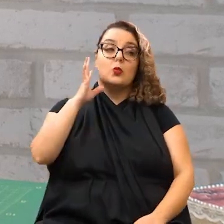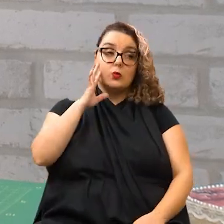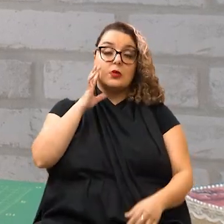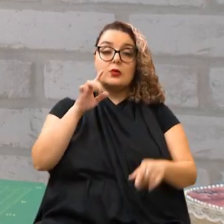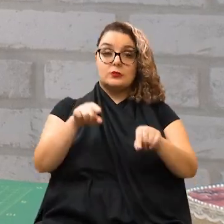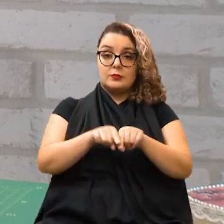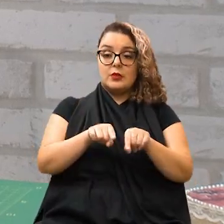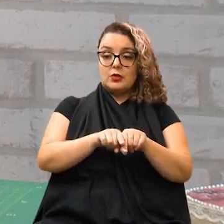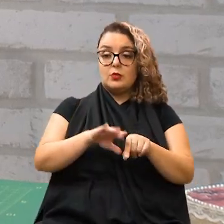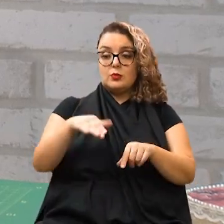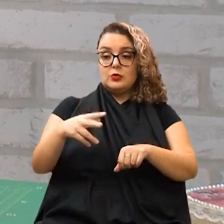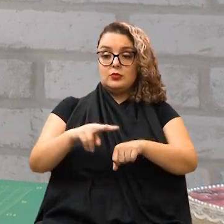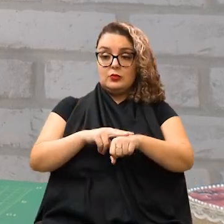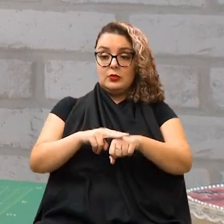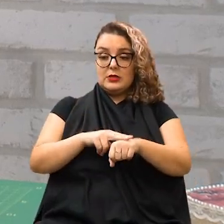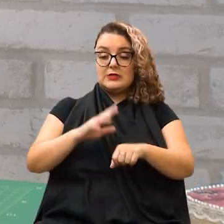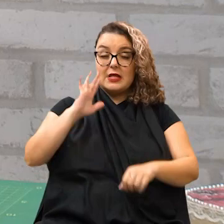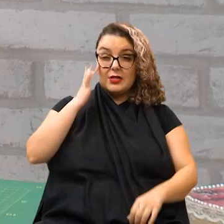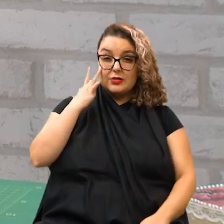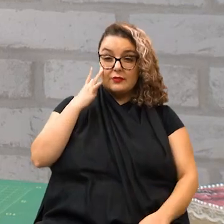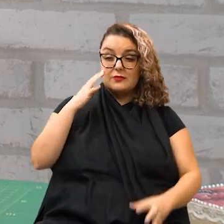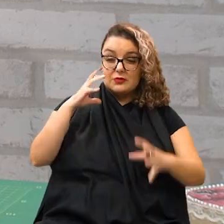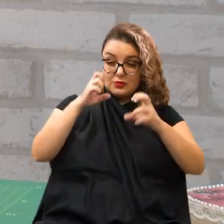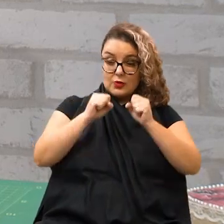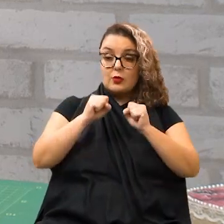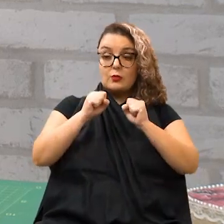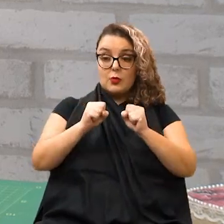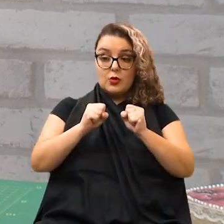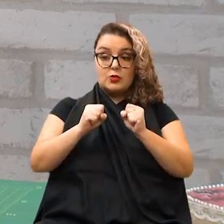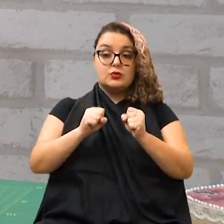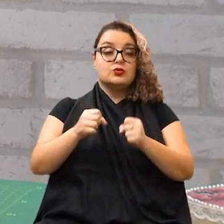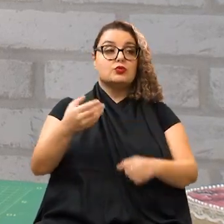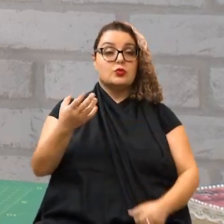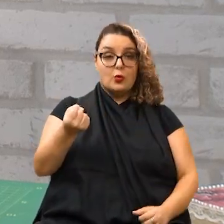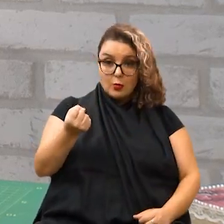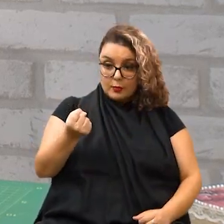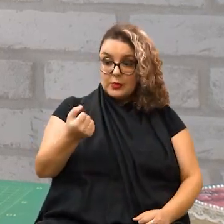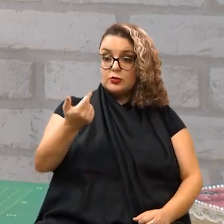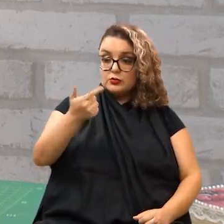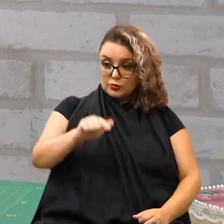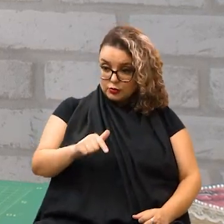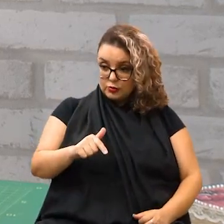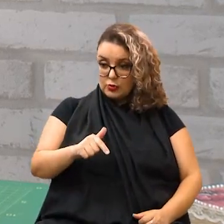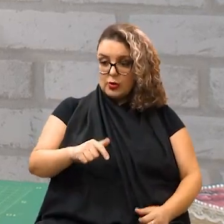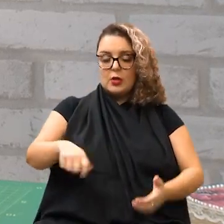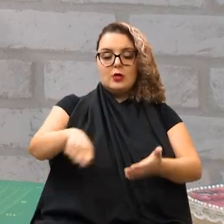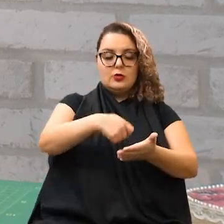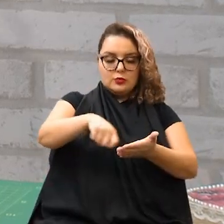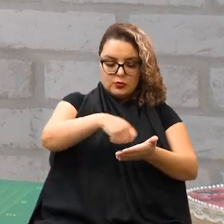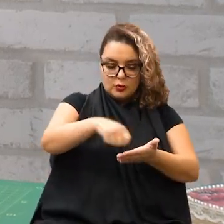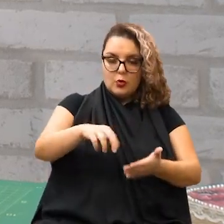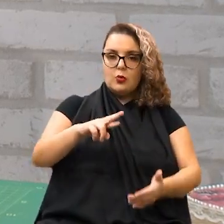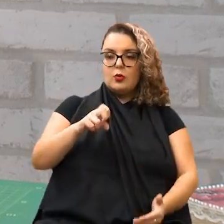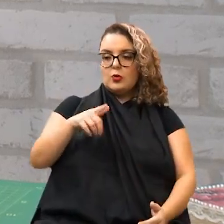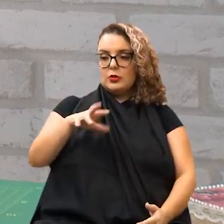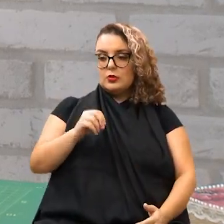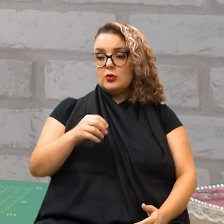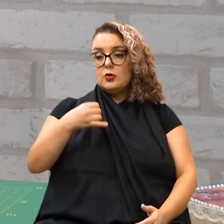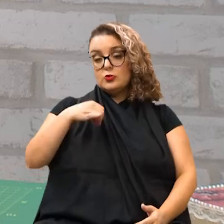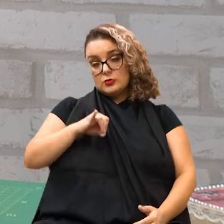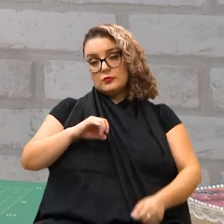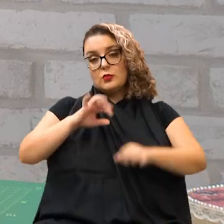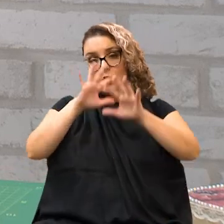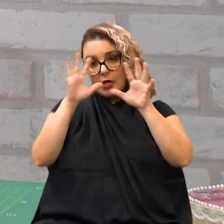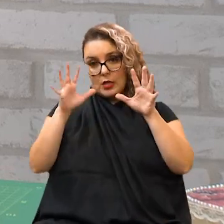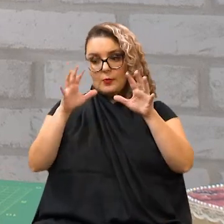O legal também é que quando você coloca o verde, se você achar que ficou muito escuro, você pode vir com o branco novamente, coloca o branco e passa o rolinho.